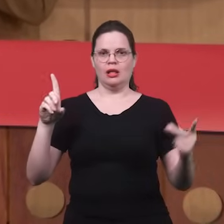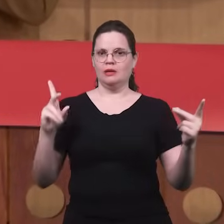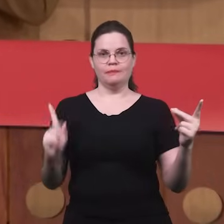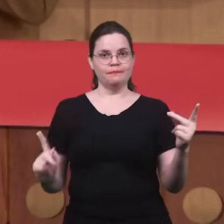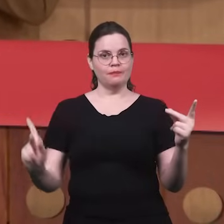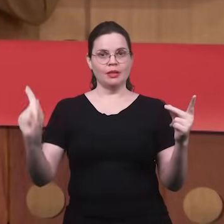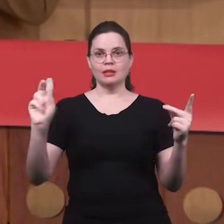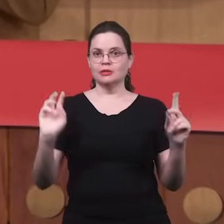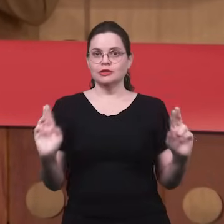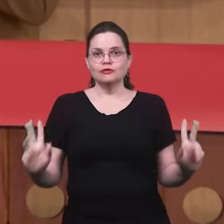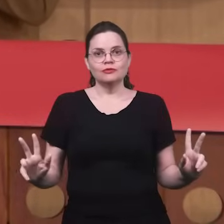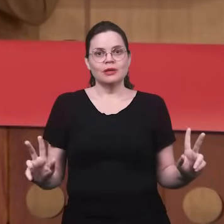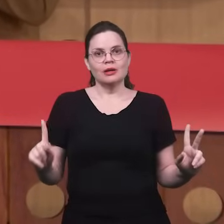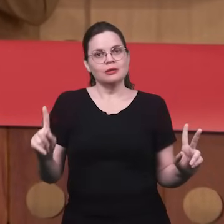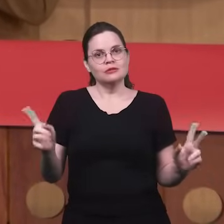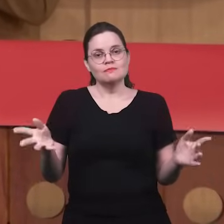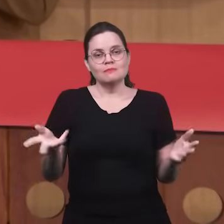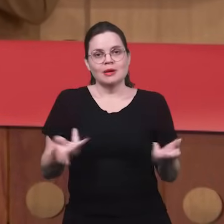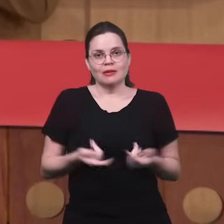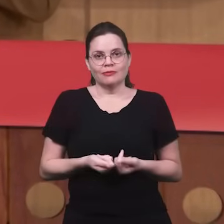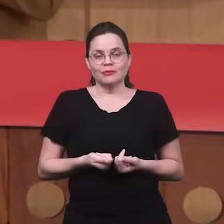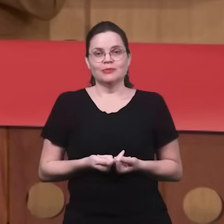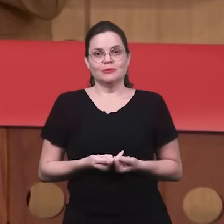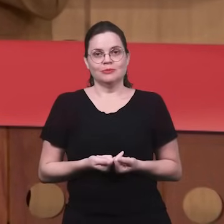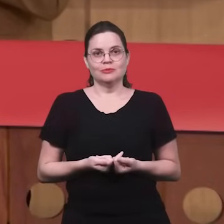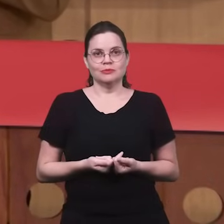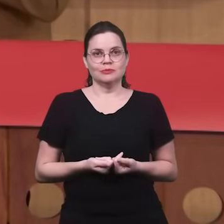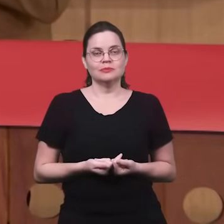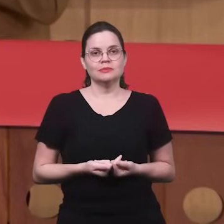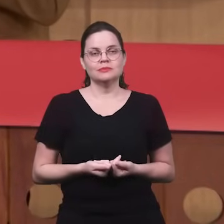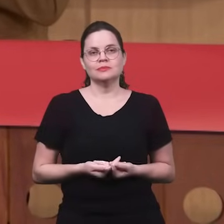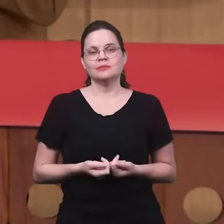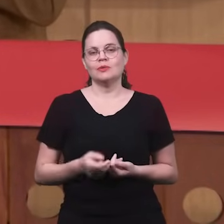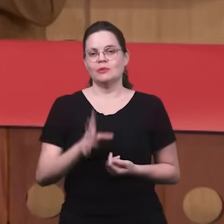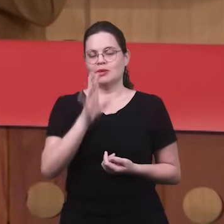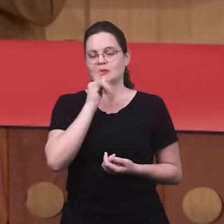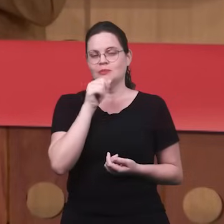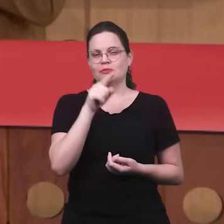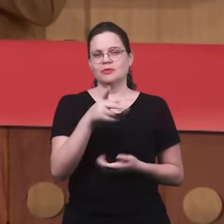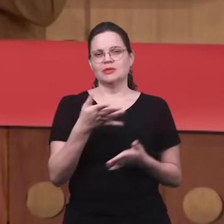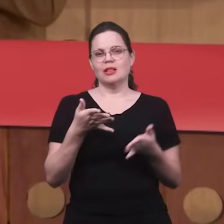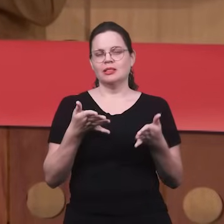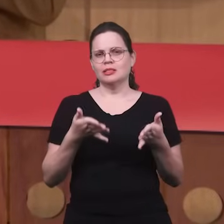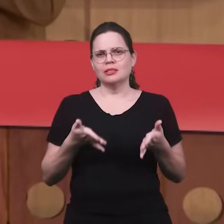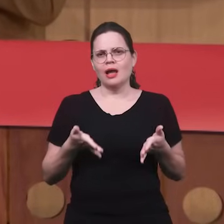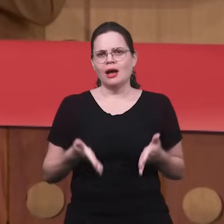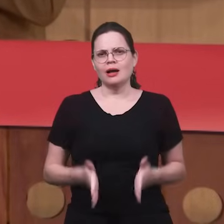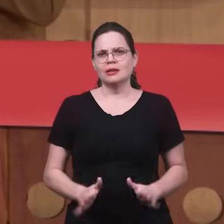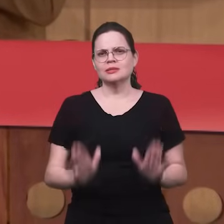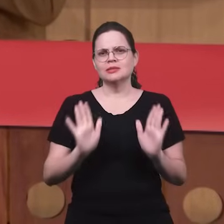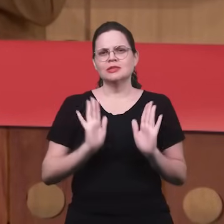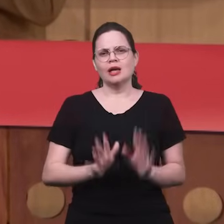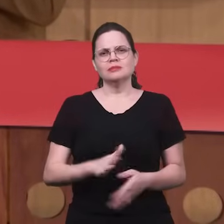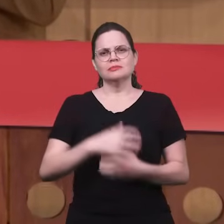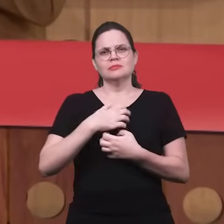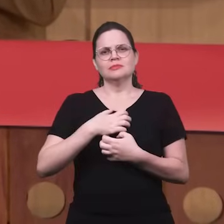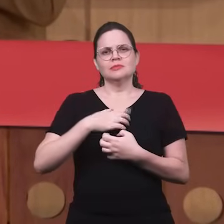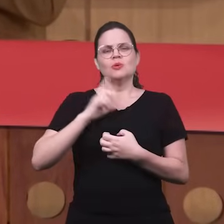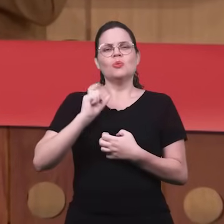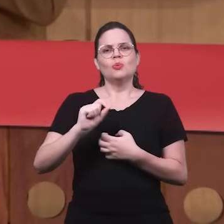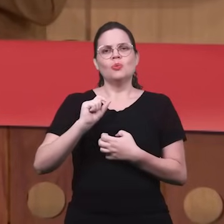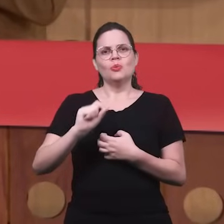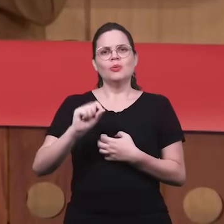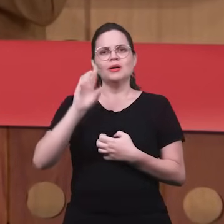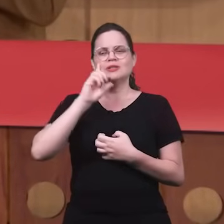É maravilhoso. Ou seja, você já nasce debaixo desse amor, nele